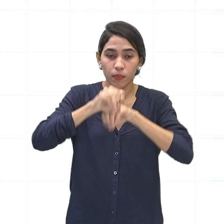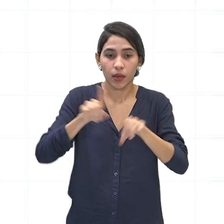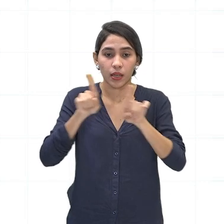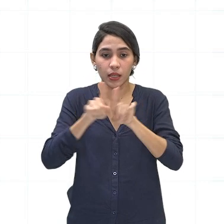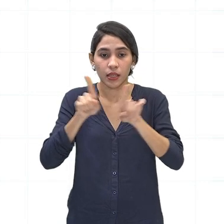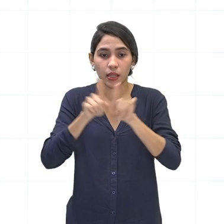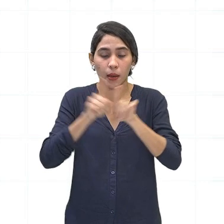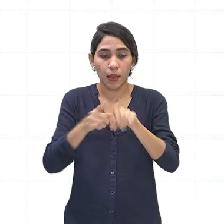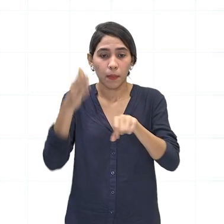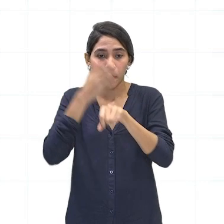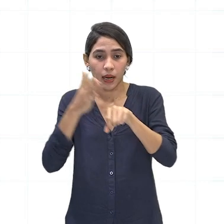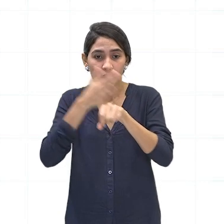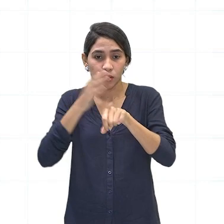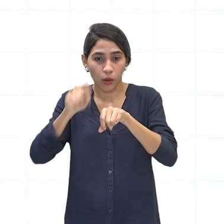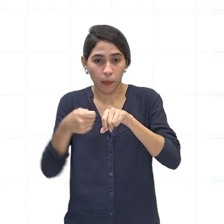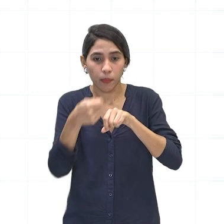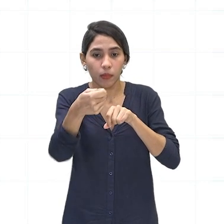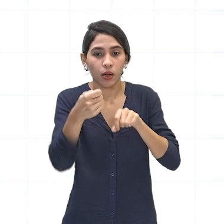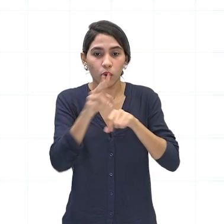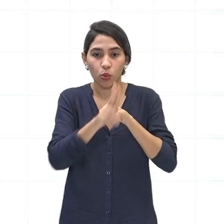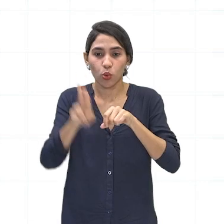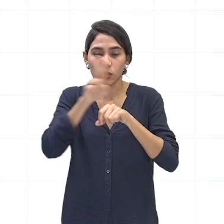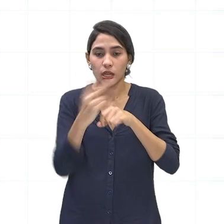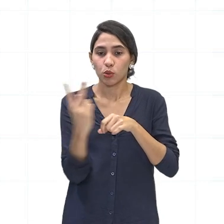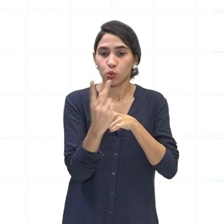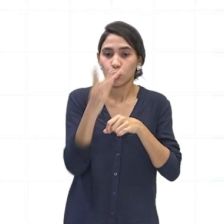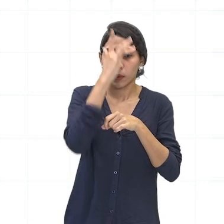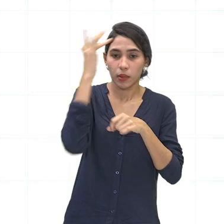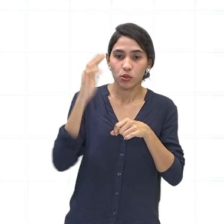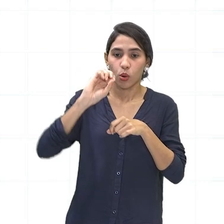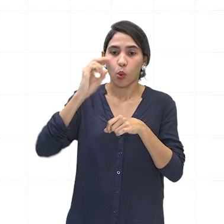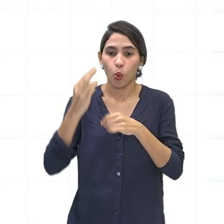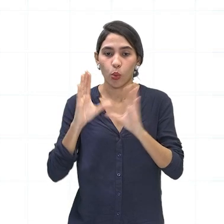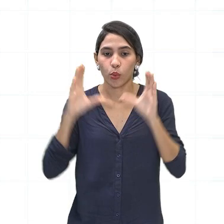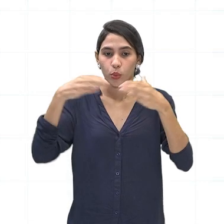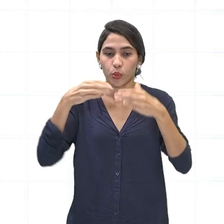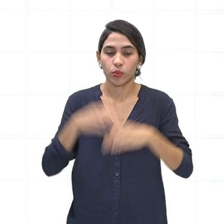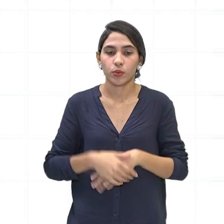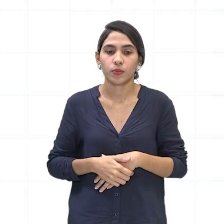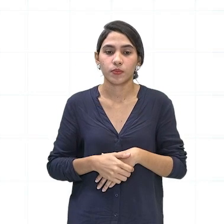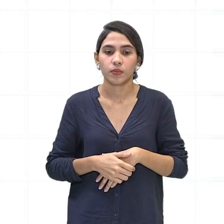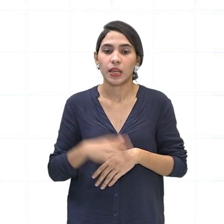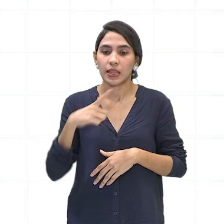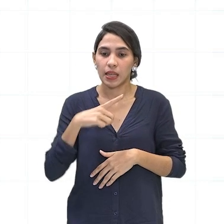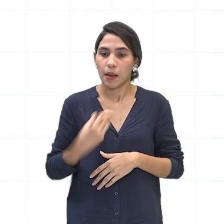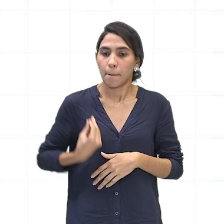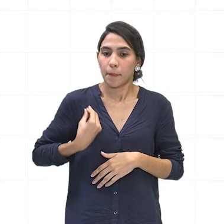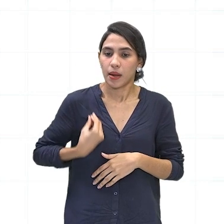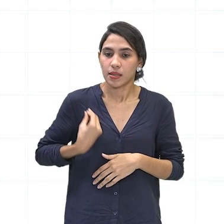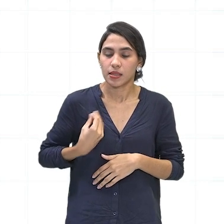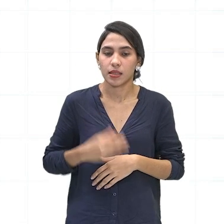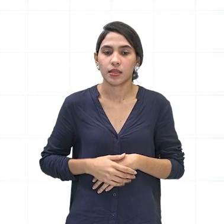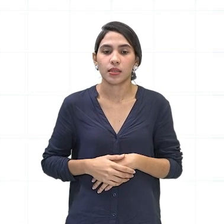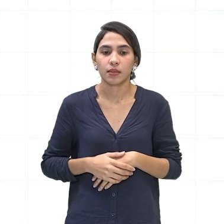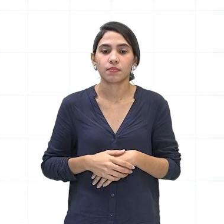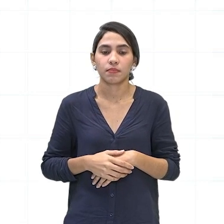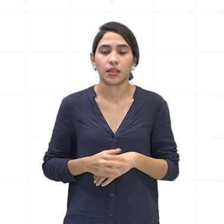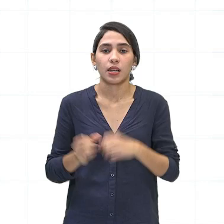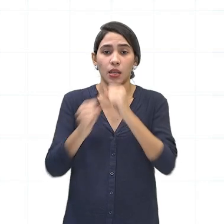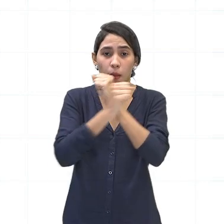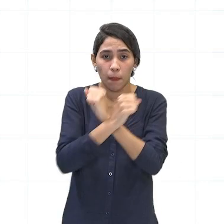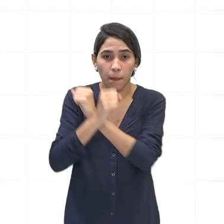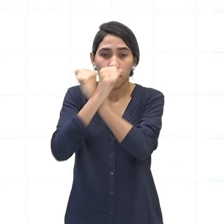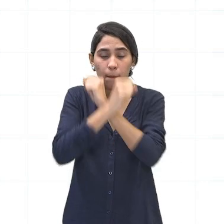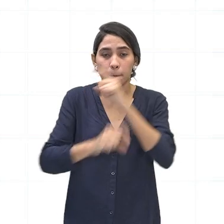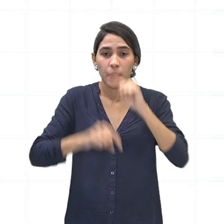golpes, realizados sempre em duplas ou em grupos. Então, aqui a gente já tem a presença da armadura,